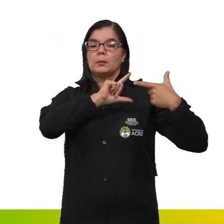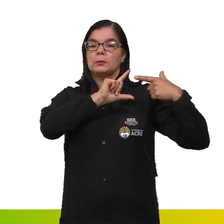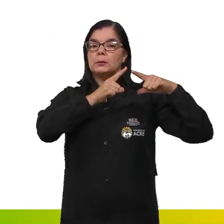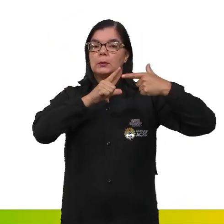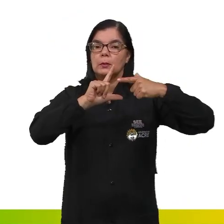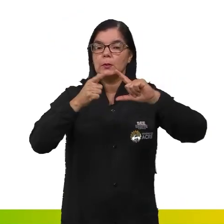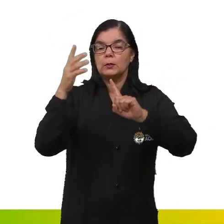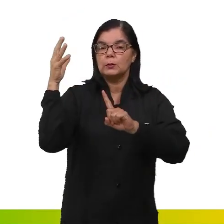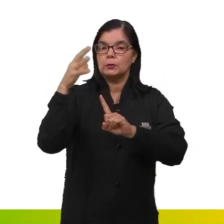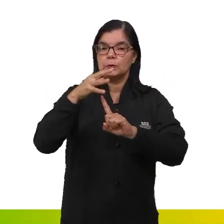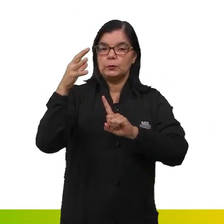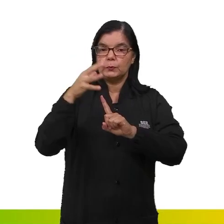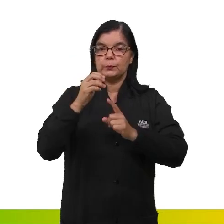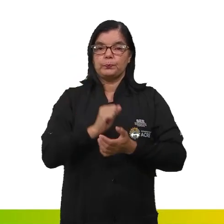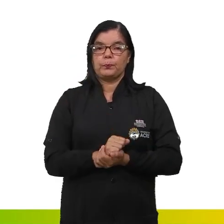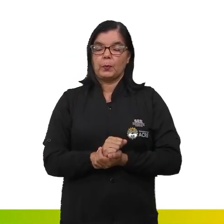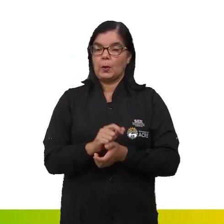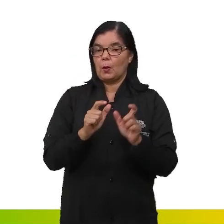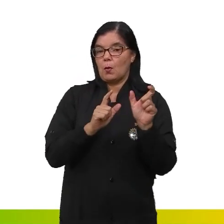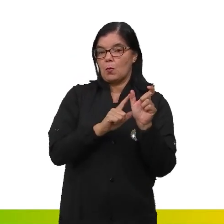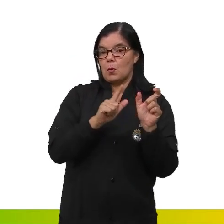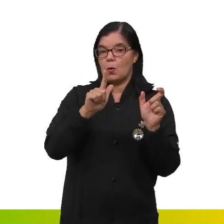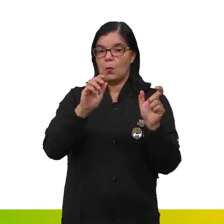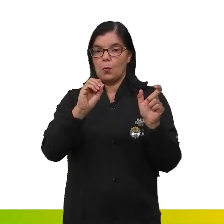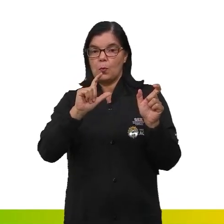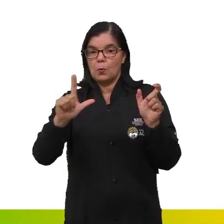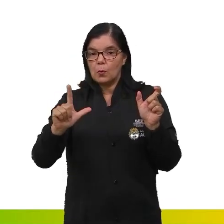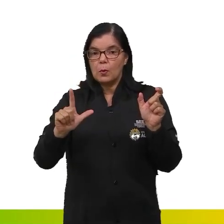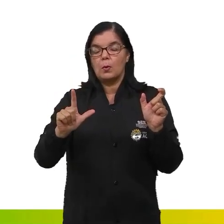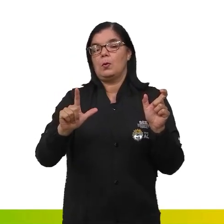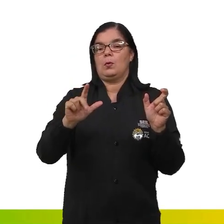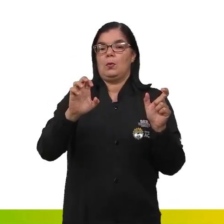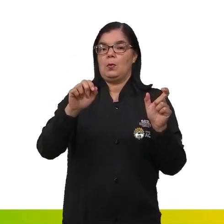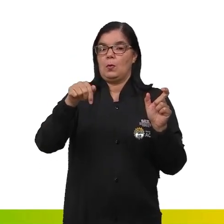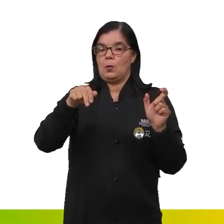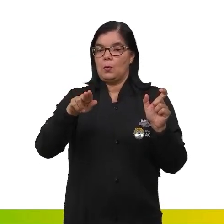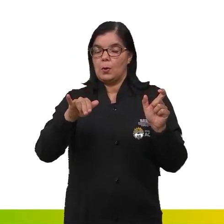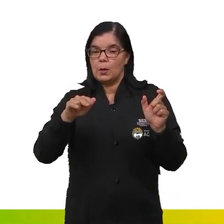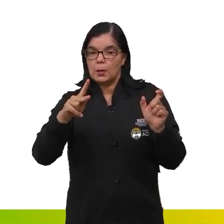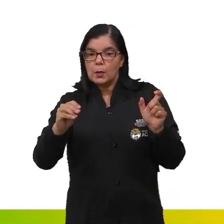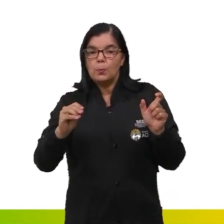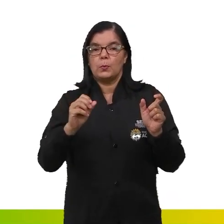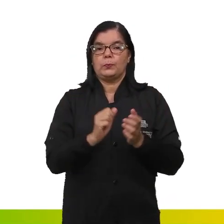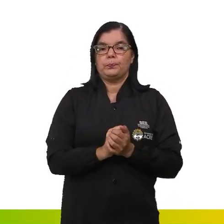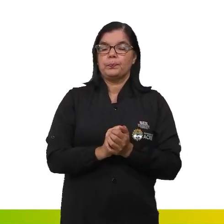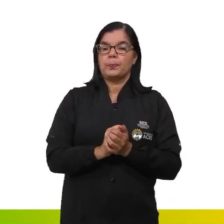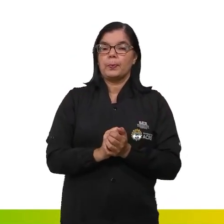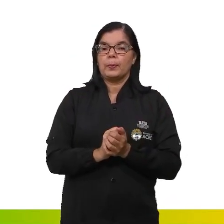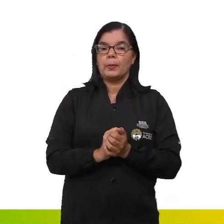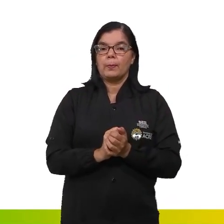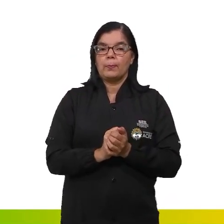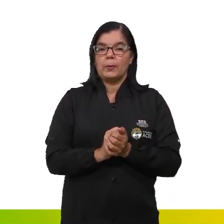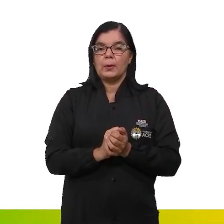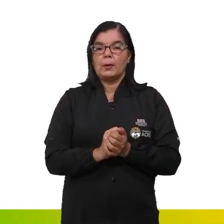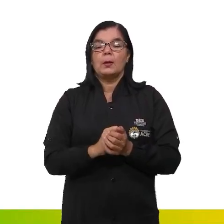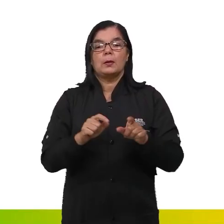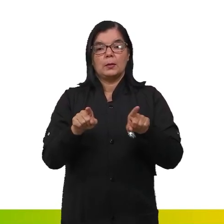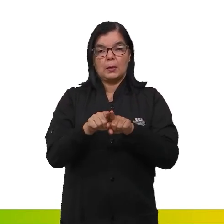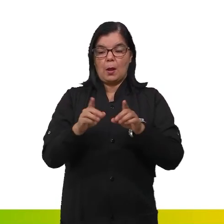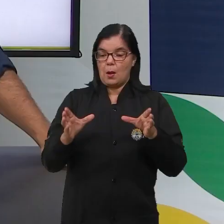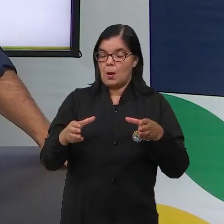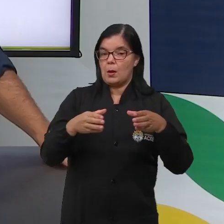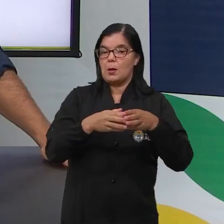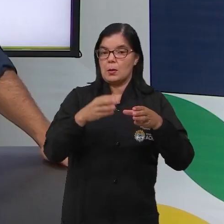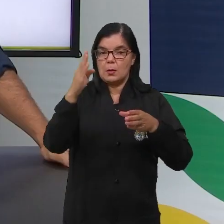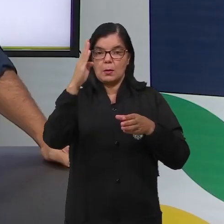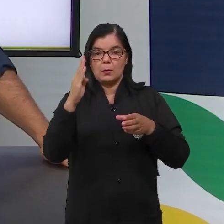tradicionais e influentes. Palavras que têm expressão latina, o gol, o equipo. A equipe, Brasil